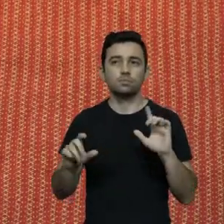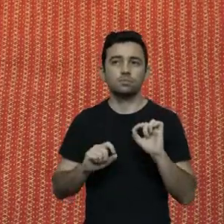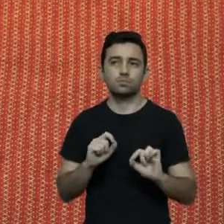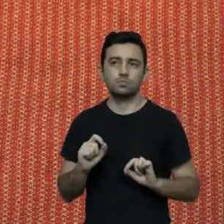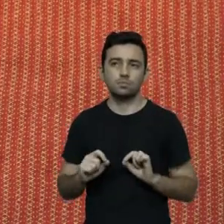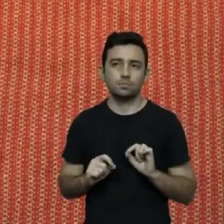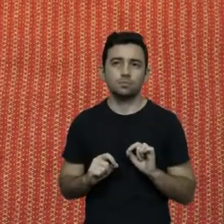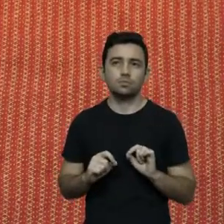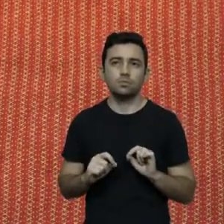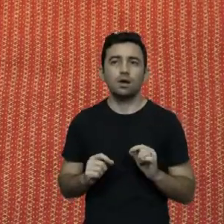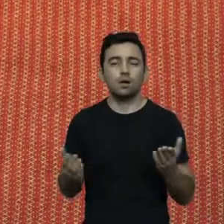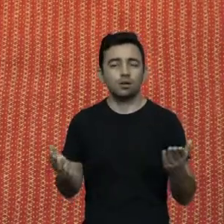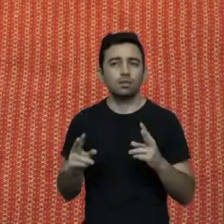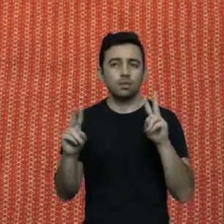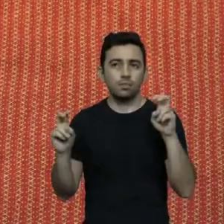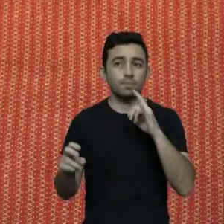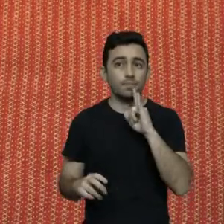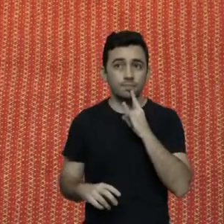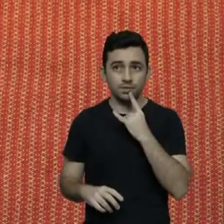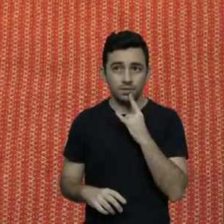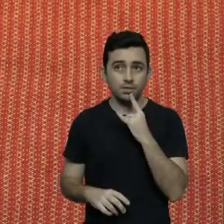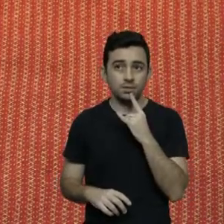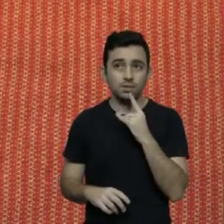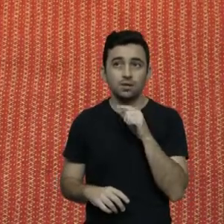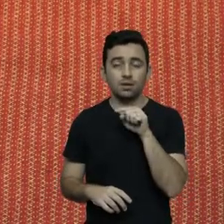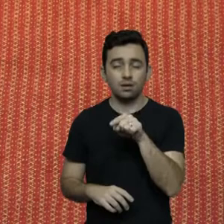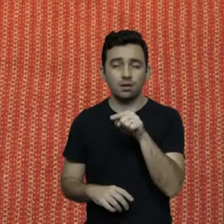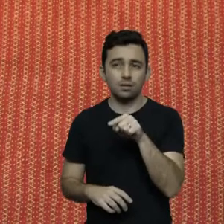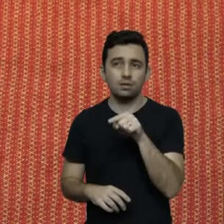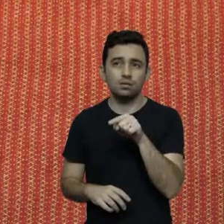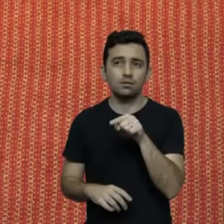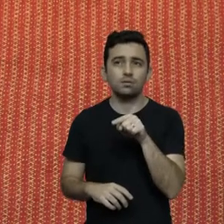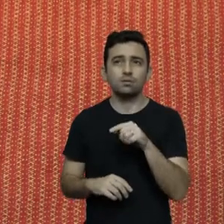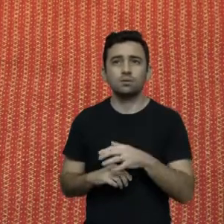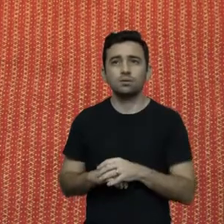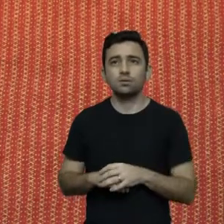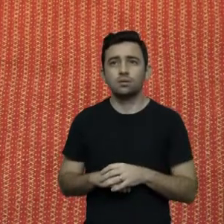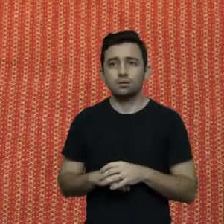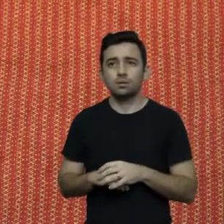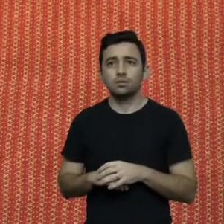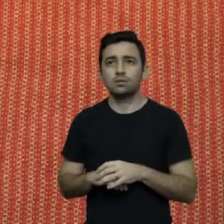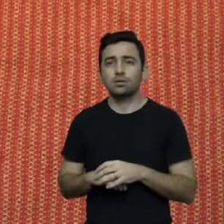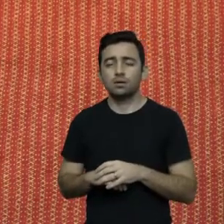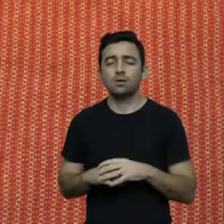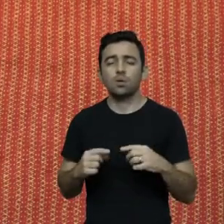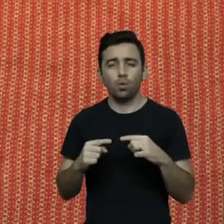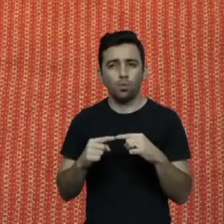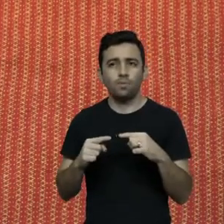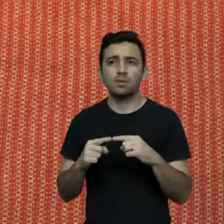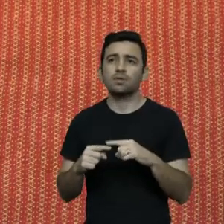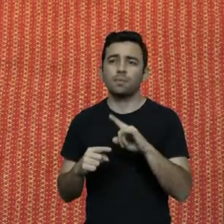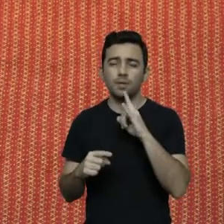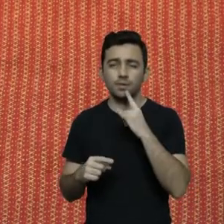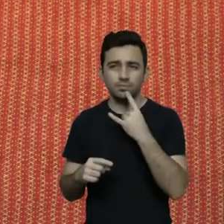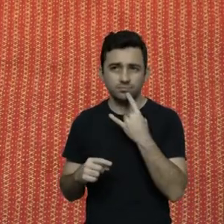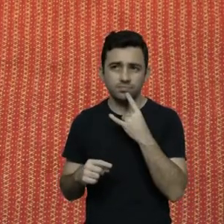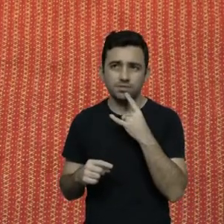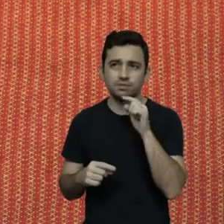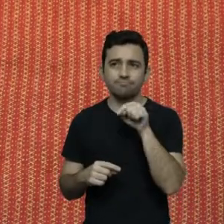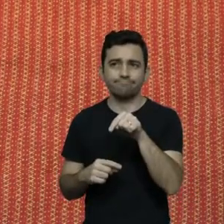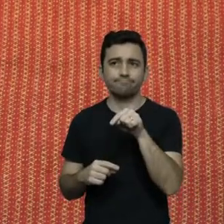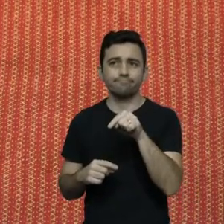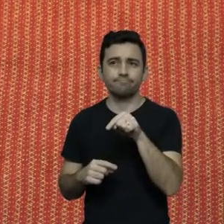nós estamos tratando de bebida quente e ninguém mais fala disso mas é de bebida quente que nós estamos falando